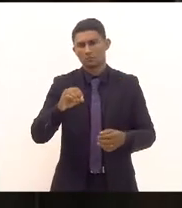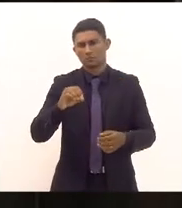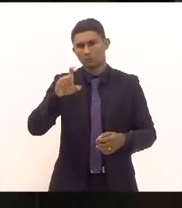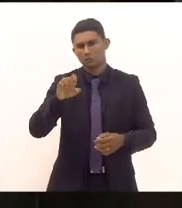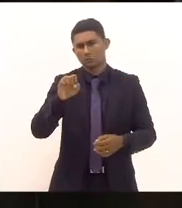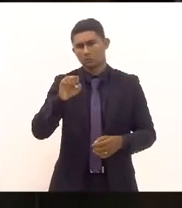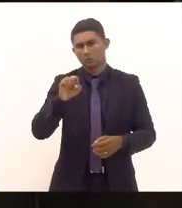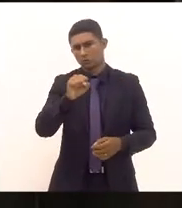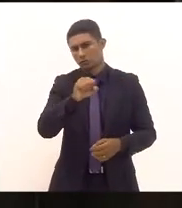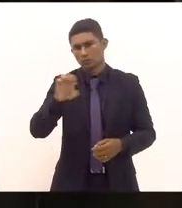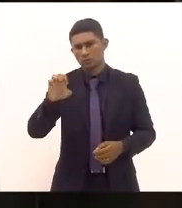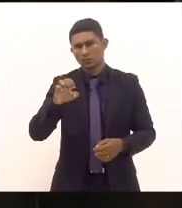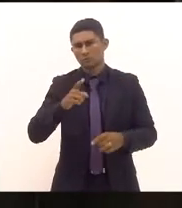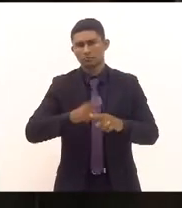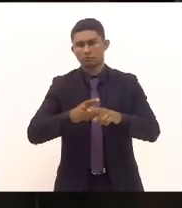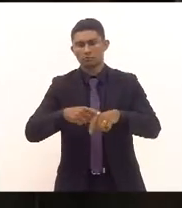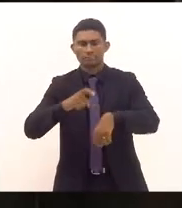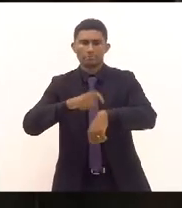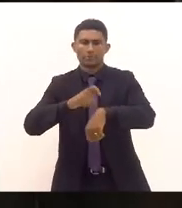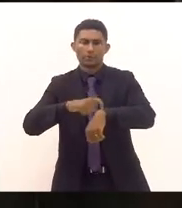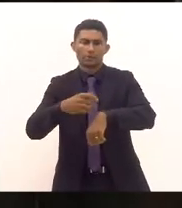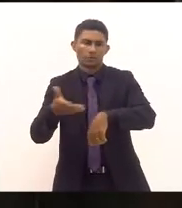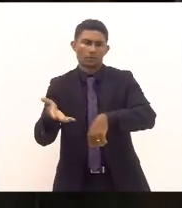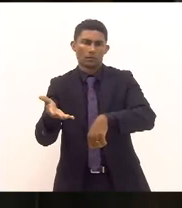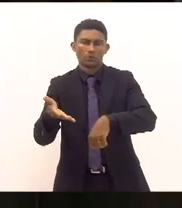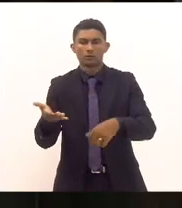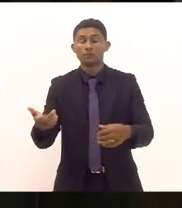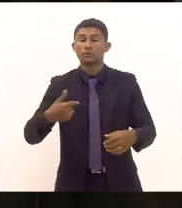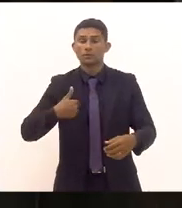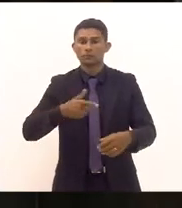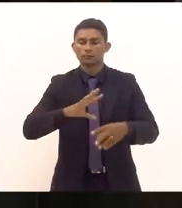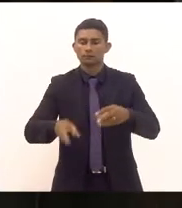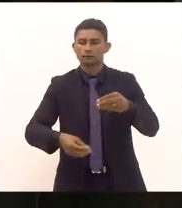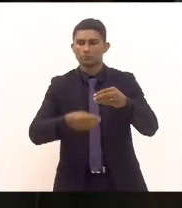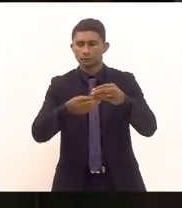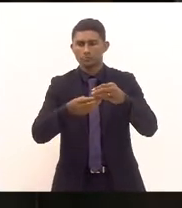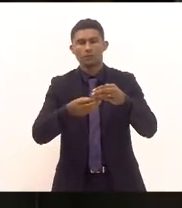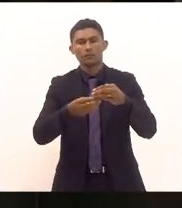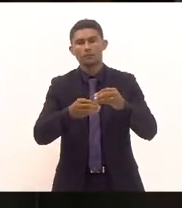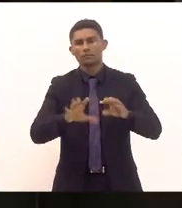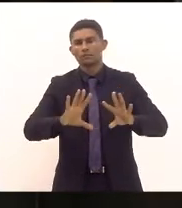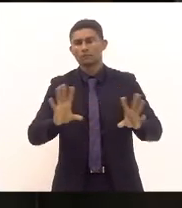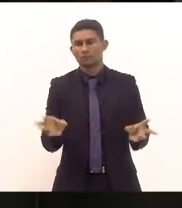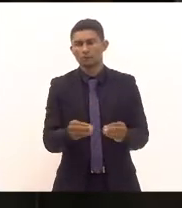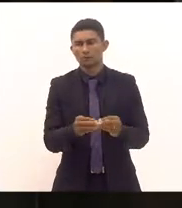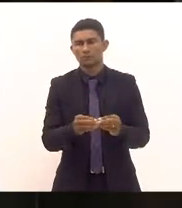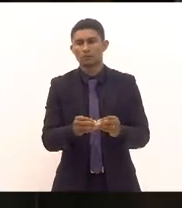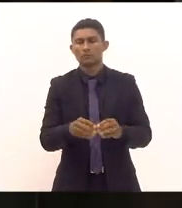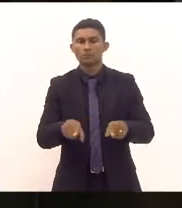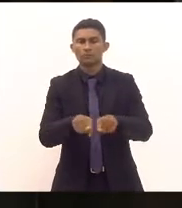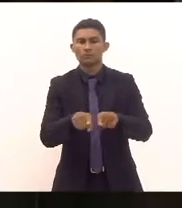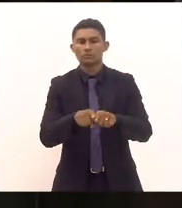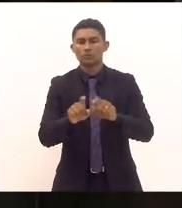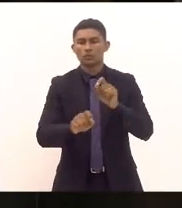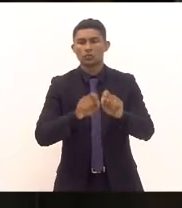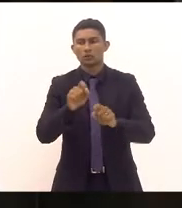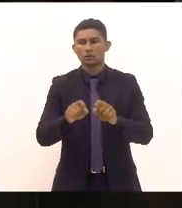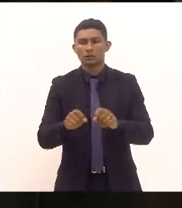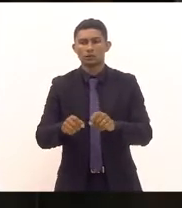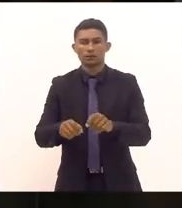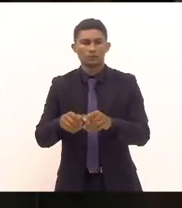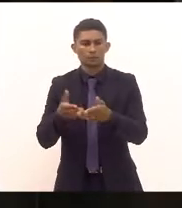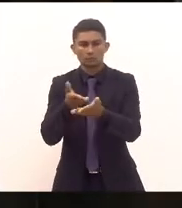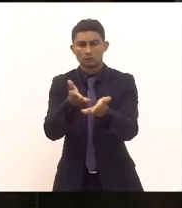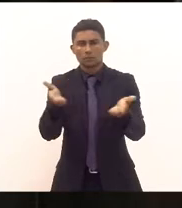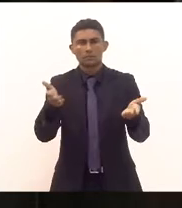esse momento e quero fazer um breve comentário um breve relato mas quero reverenciar também as mães